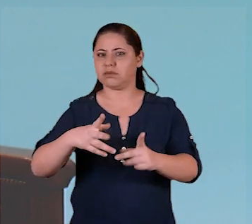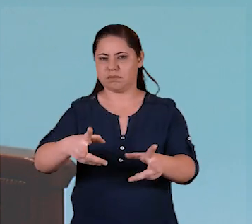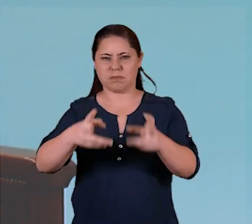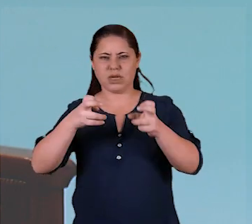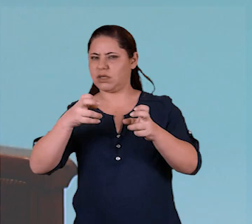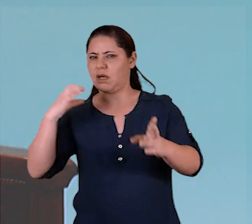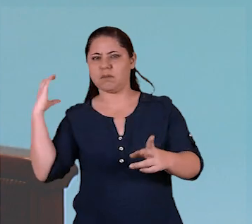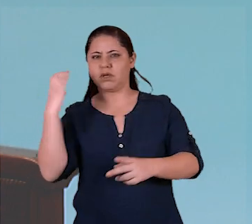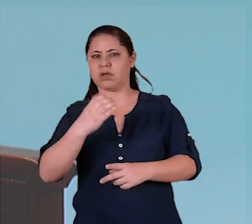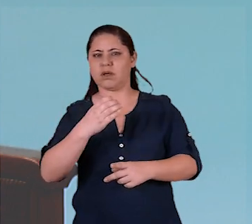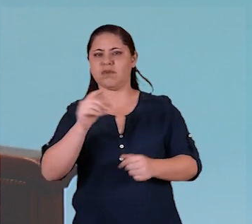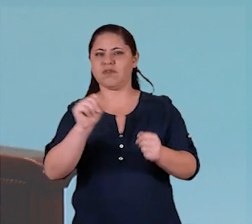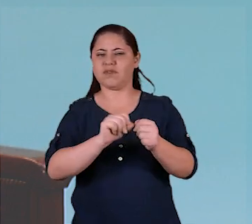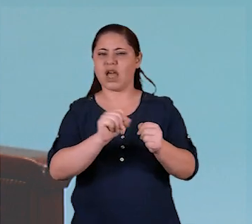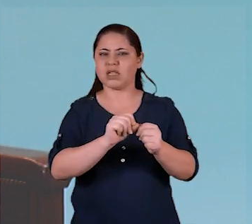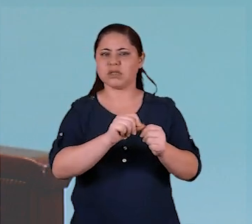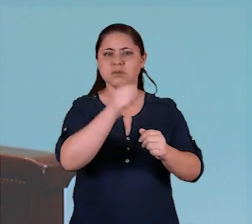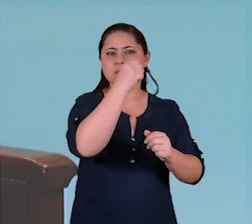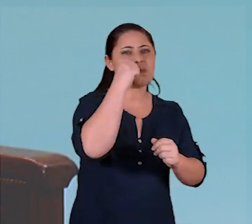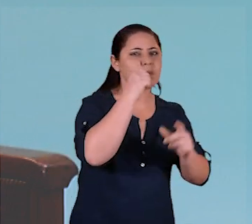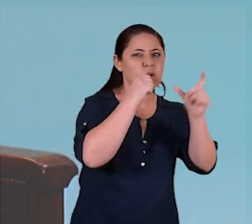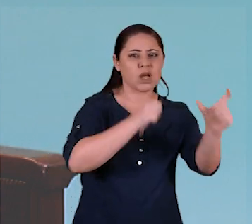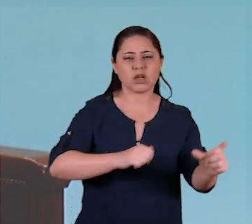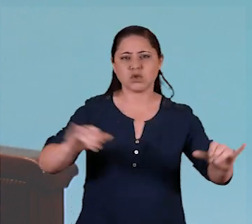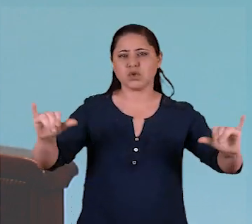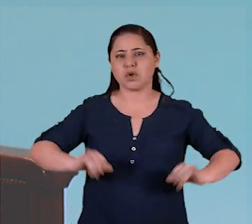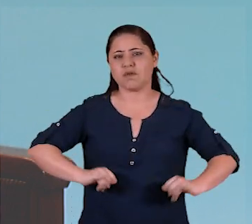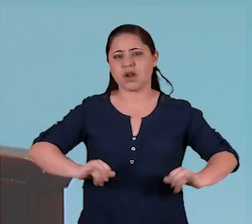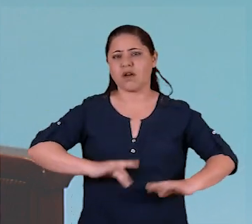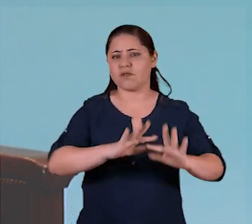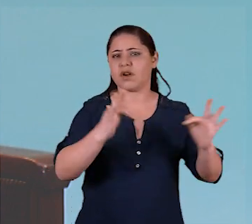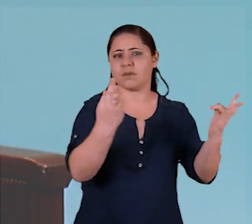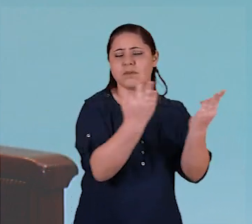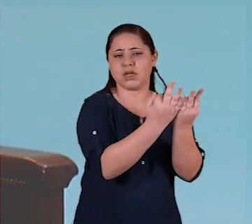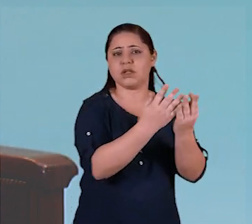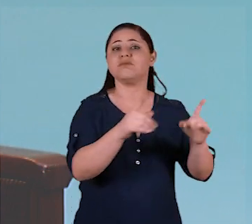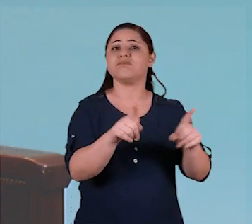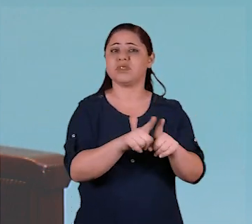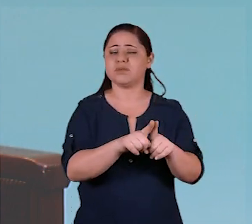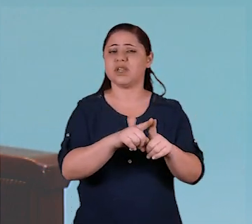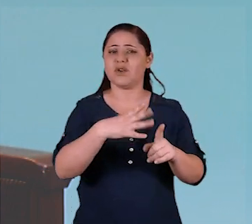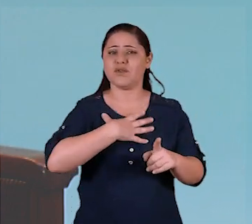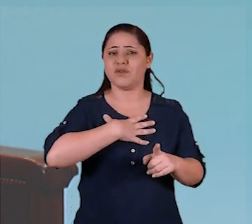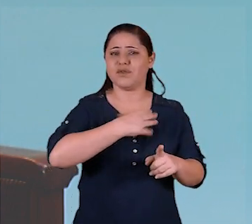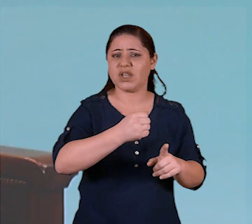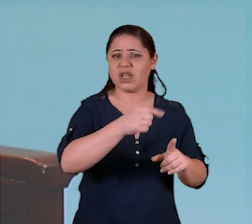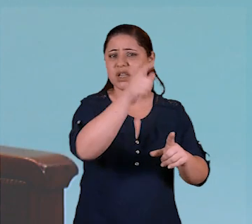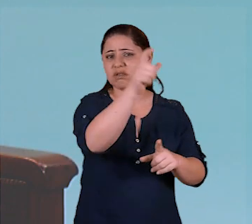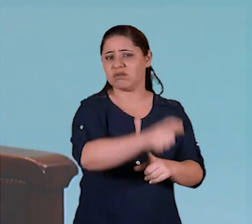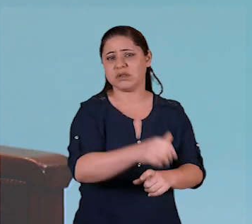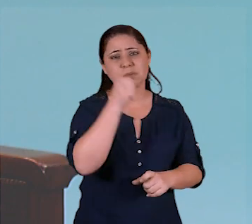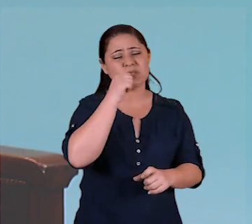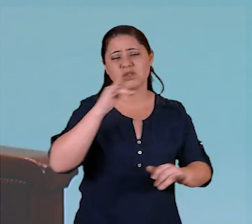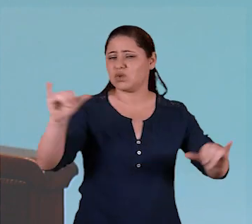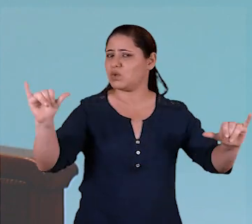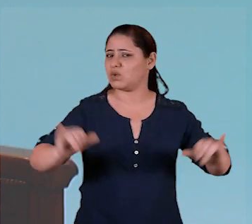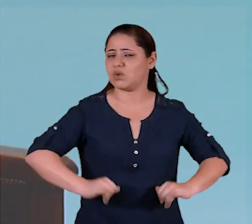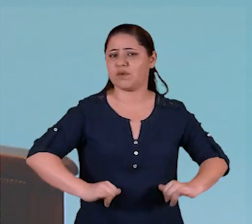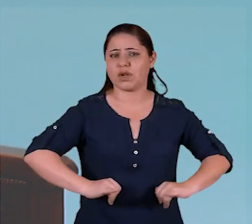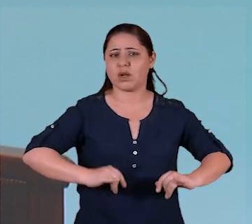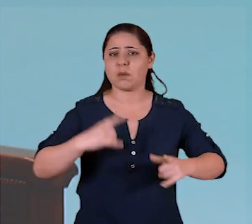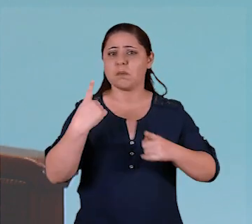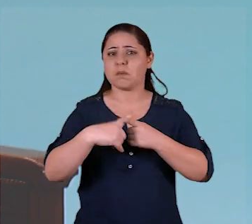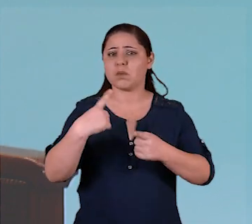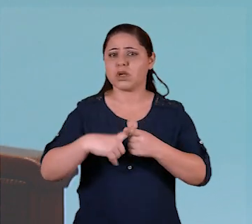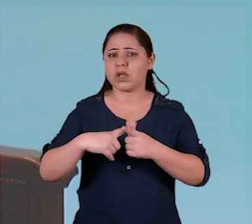E ele faz a mulher sofrer, faz a família toda sofrer, como foi esse caso, que até os filhos dela estavam sofrendo,